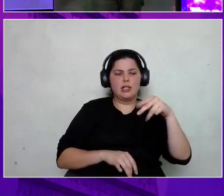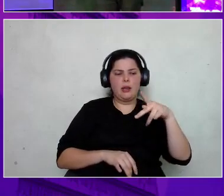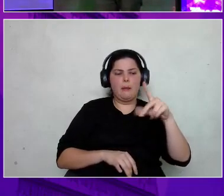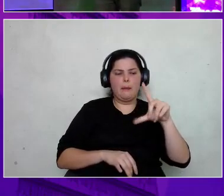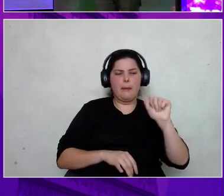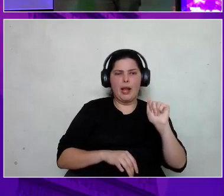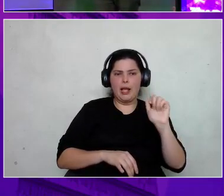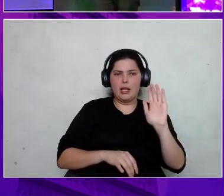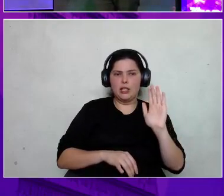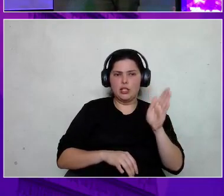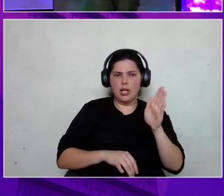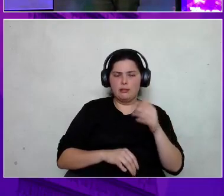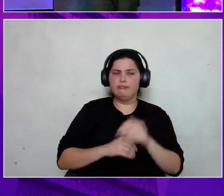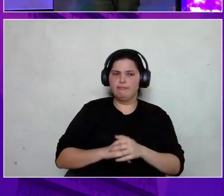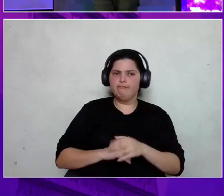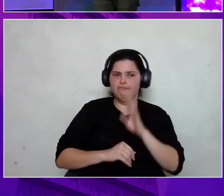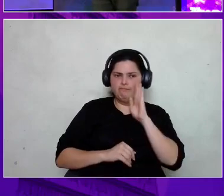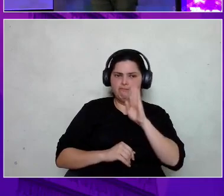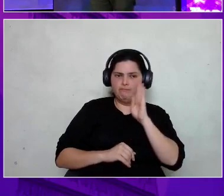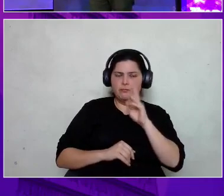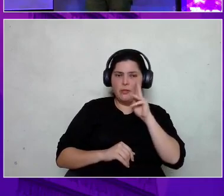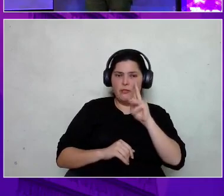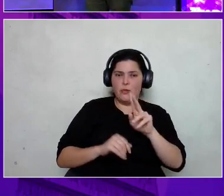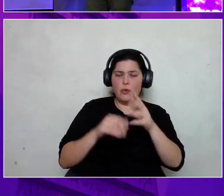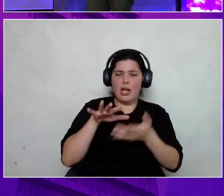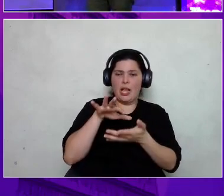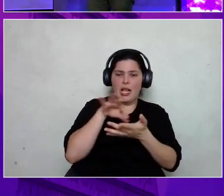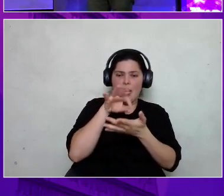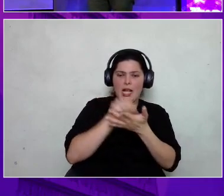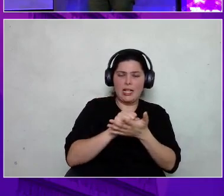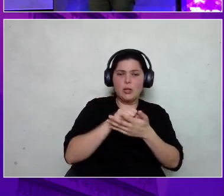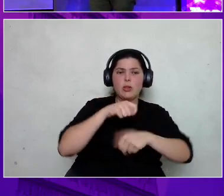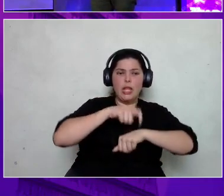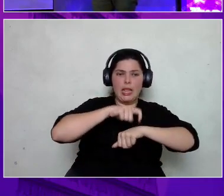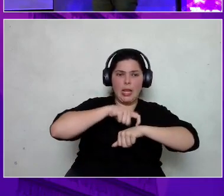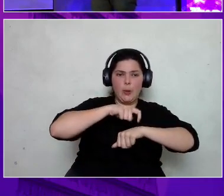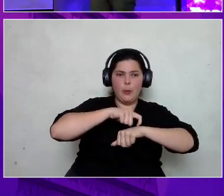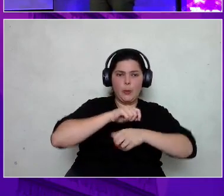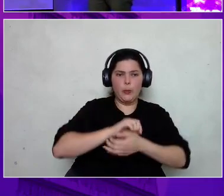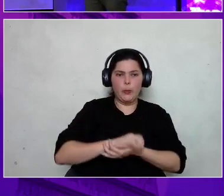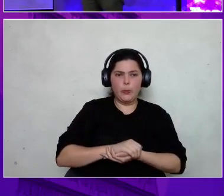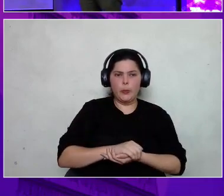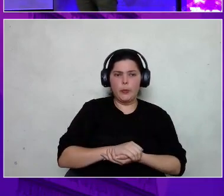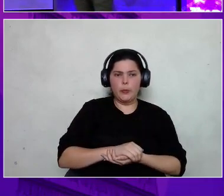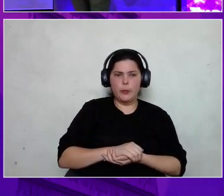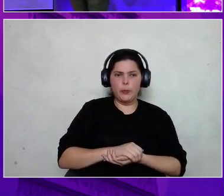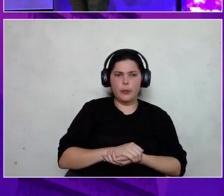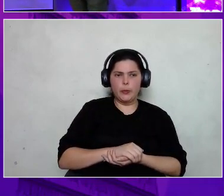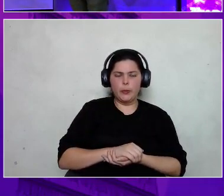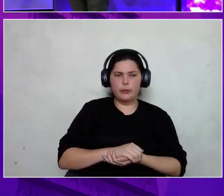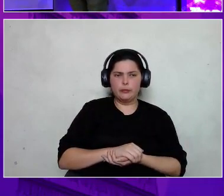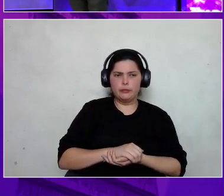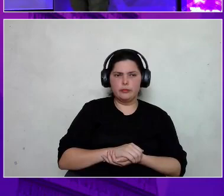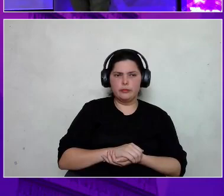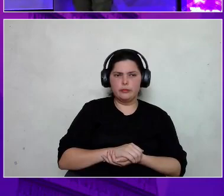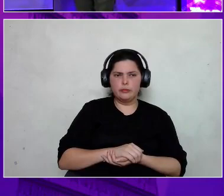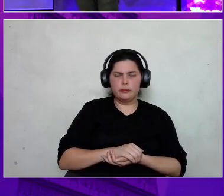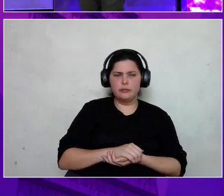Legal, né? Você viu que quando você vai fazer um cadastro tem um tempo, né? Não é acessível.